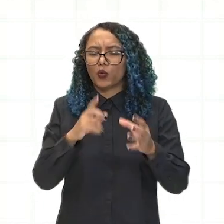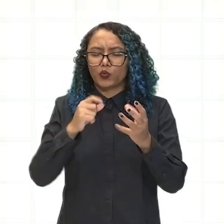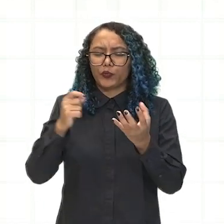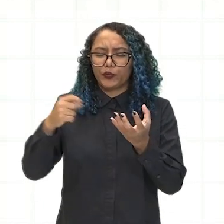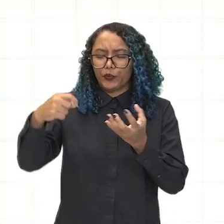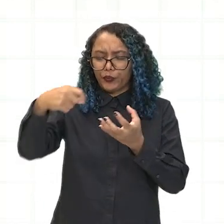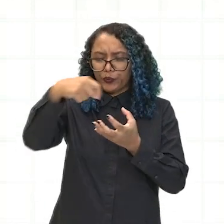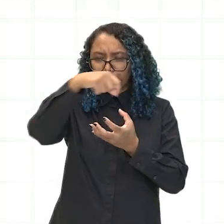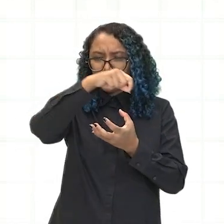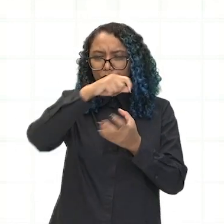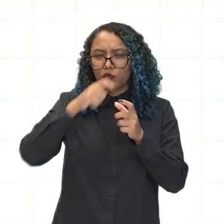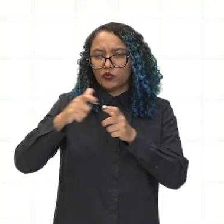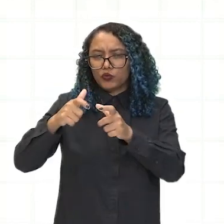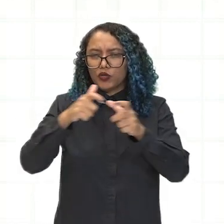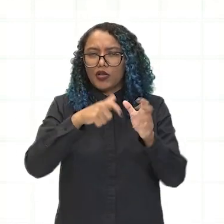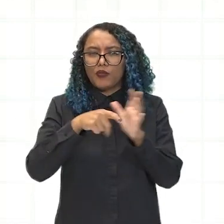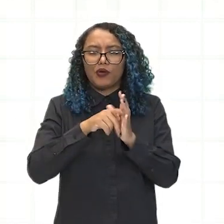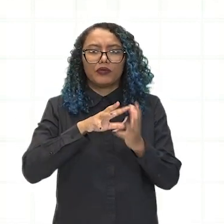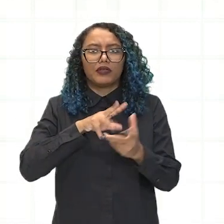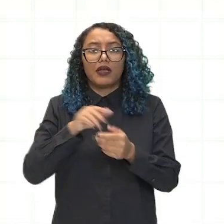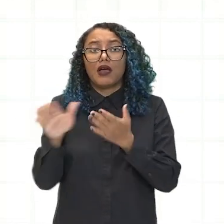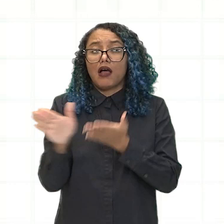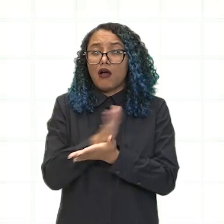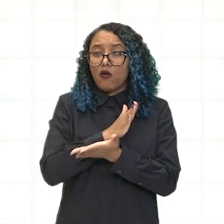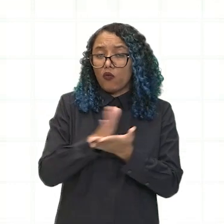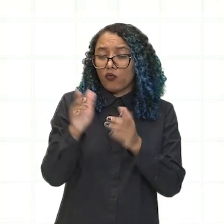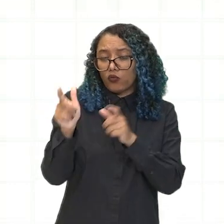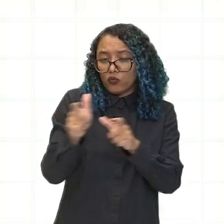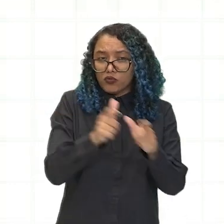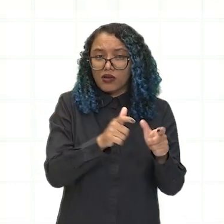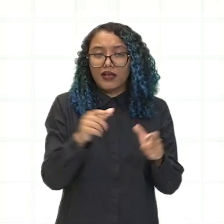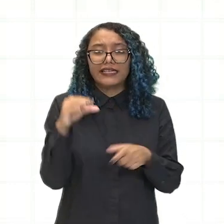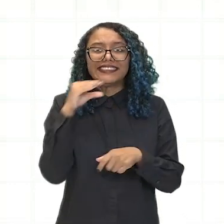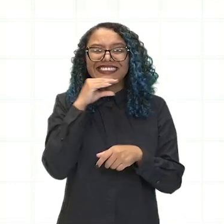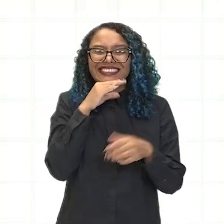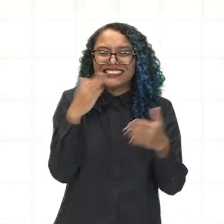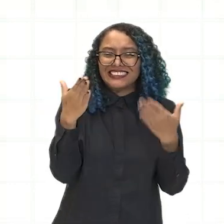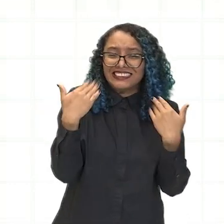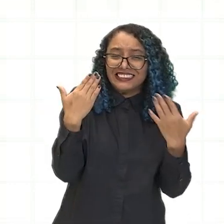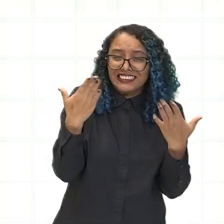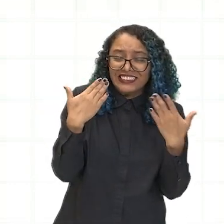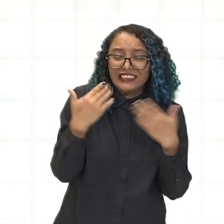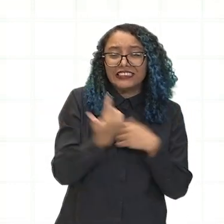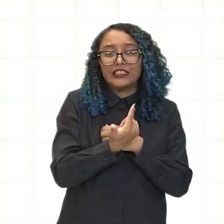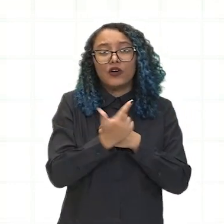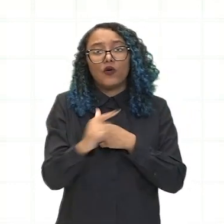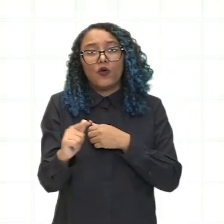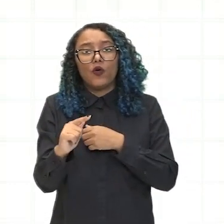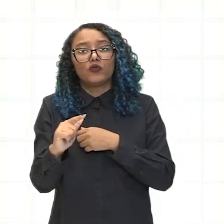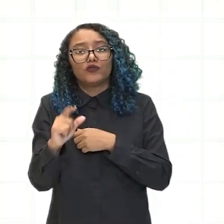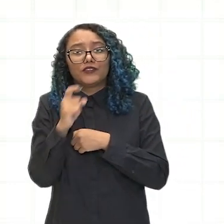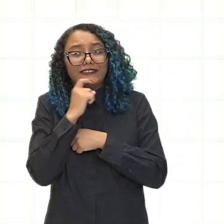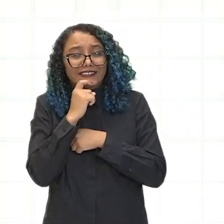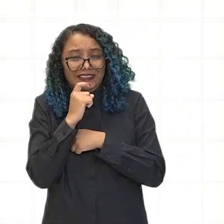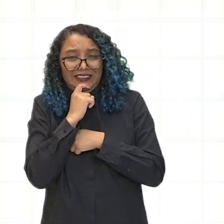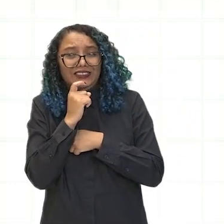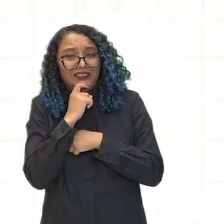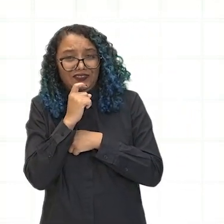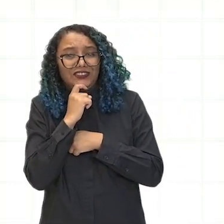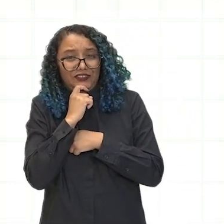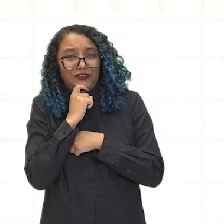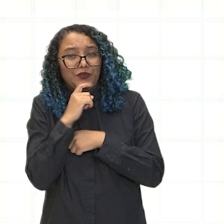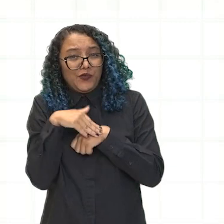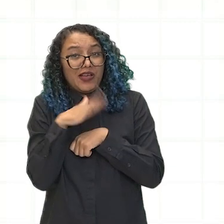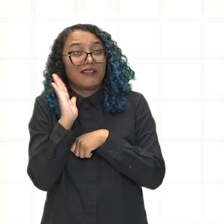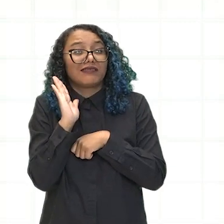superfície, e isso faz com que algumas áreas sejam mais quentes e outras áreas menos quentes, ou